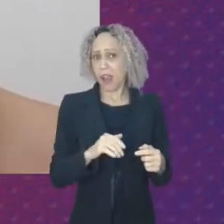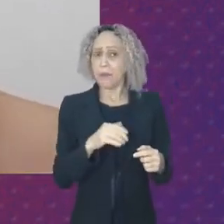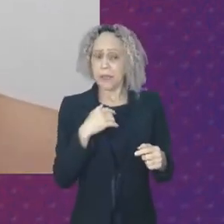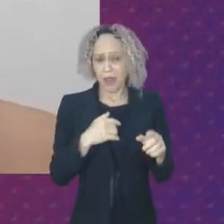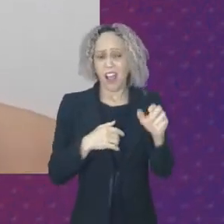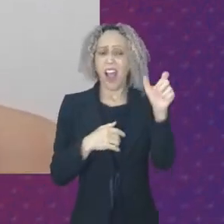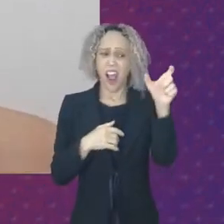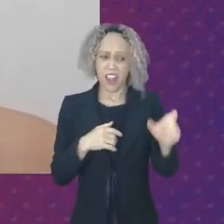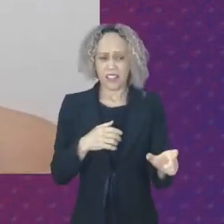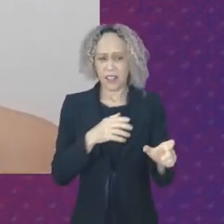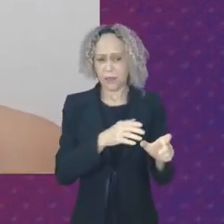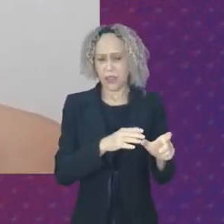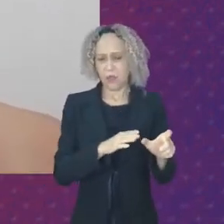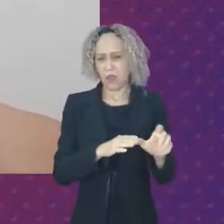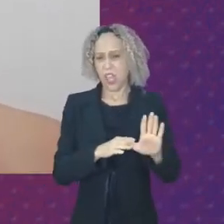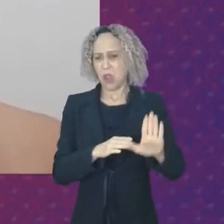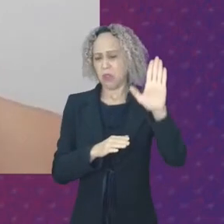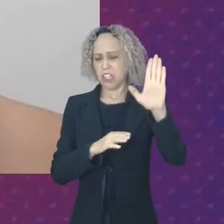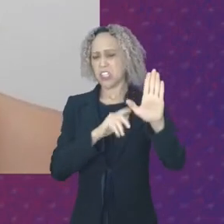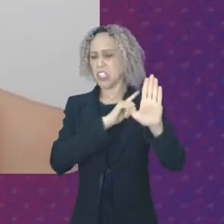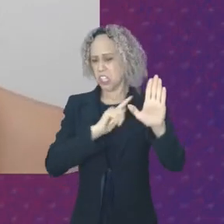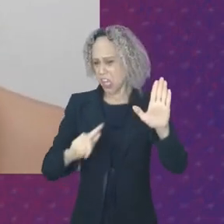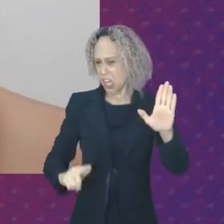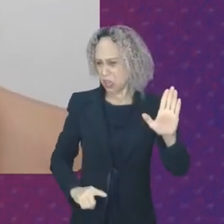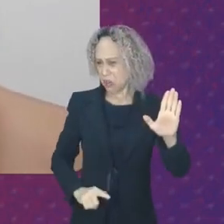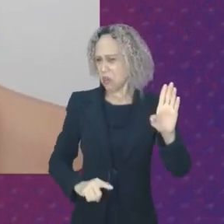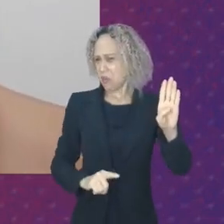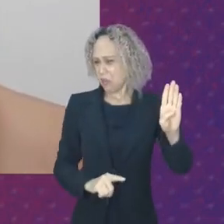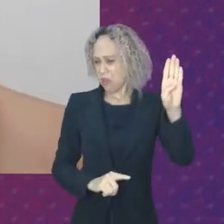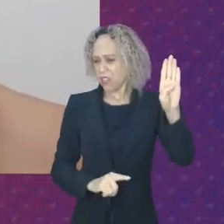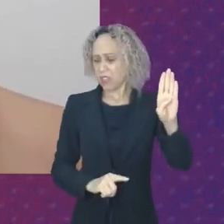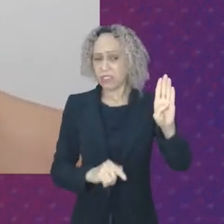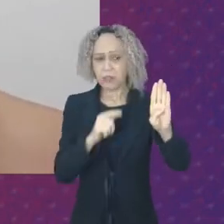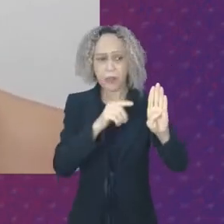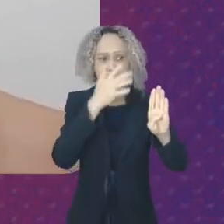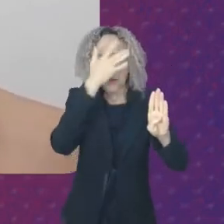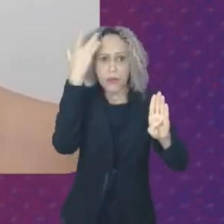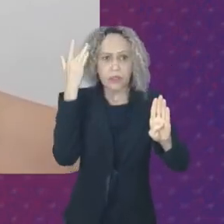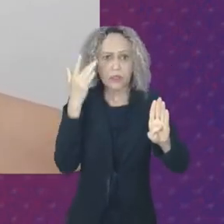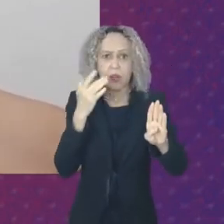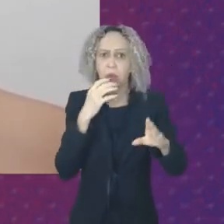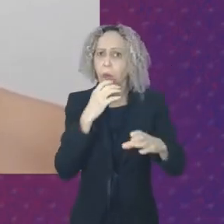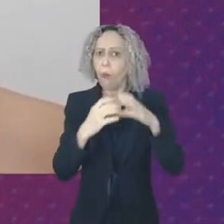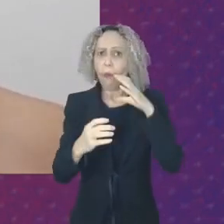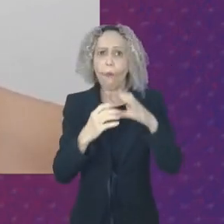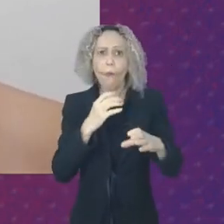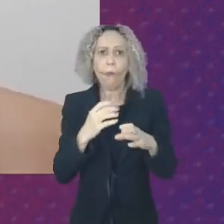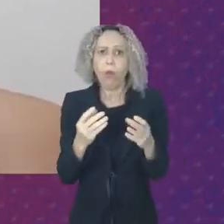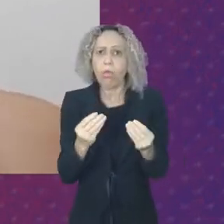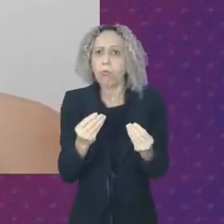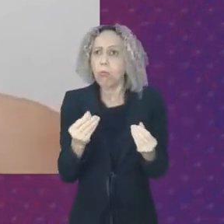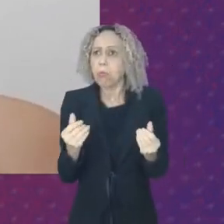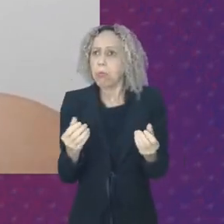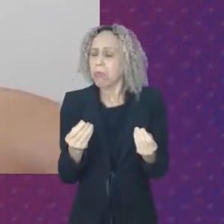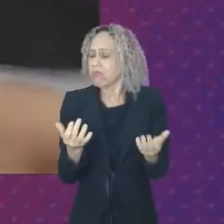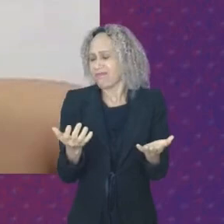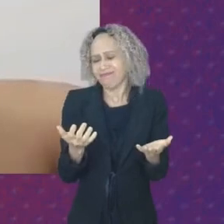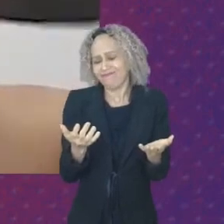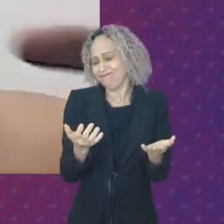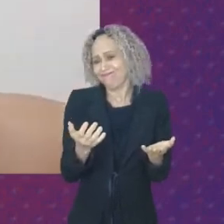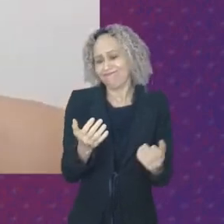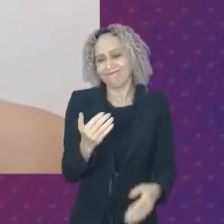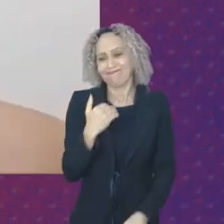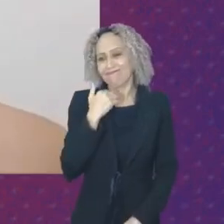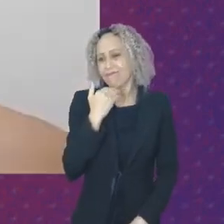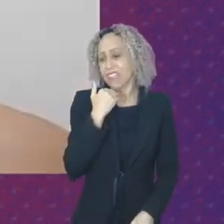ficar deficitária a comunicação, e tudo isso precisa ser avaliado e construído dentro daquele planejamento, que é a